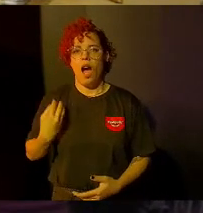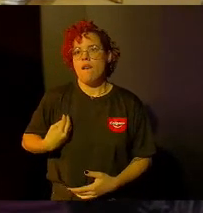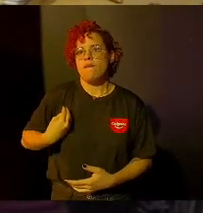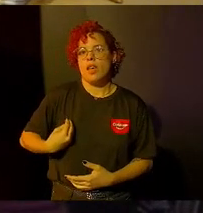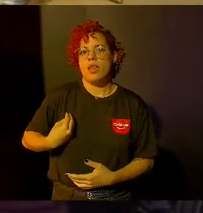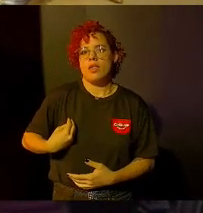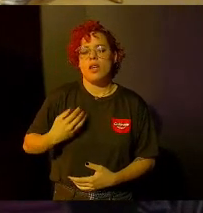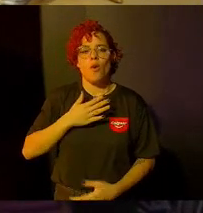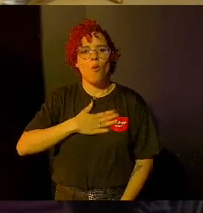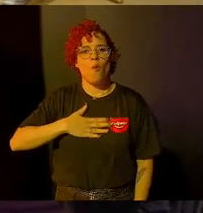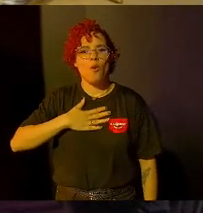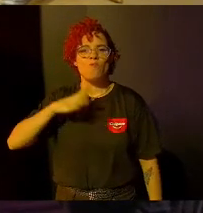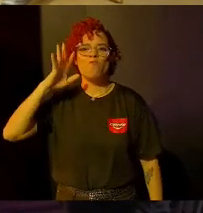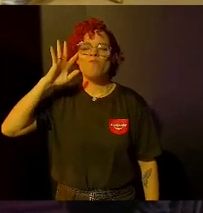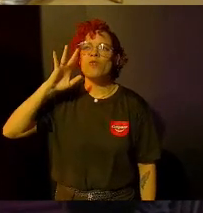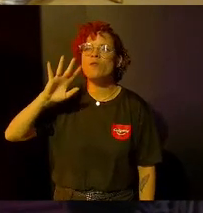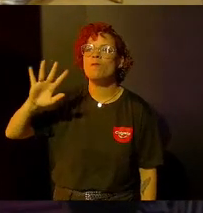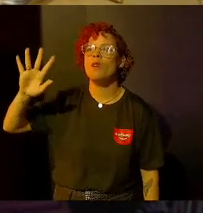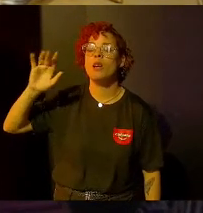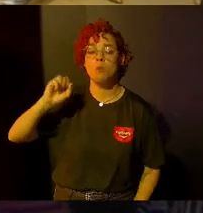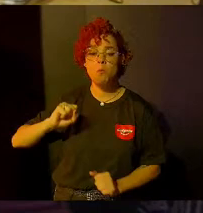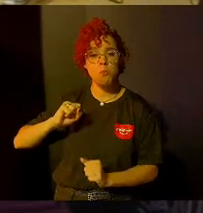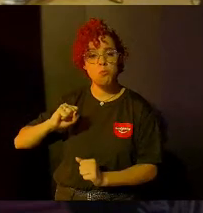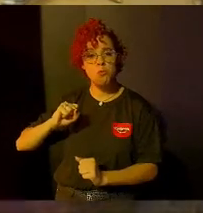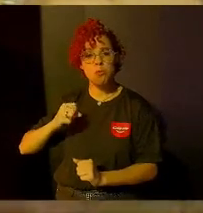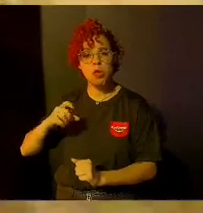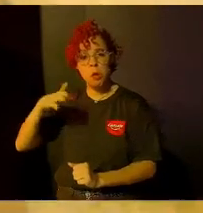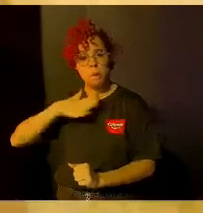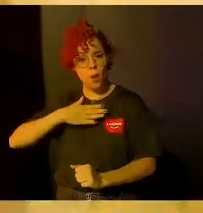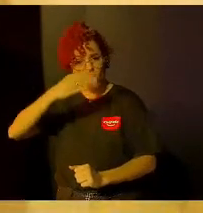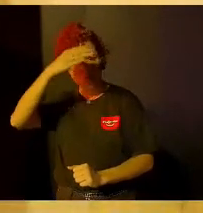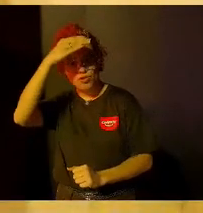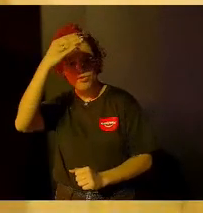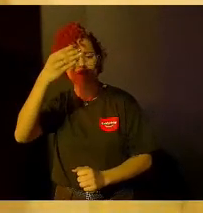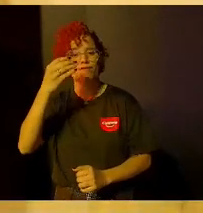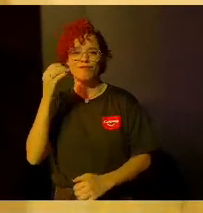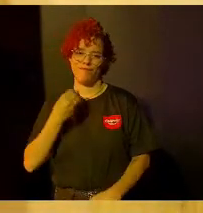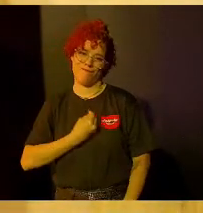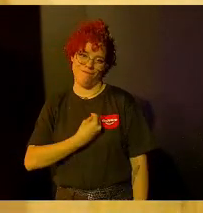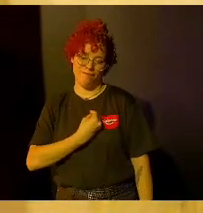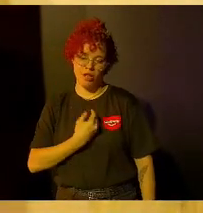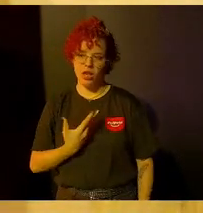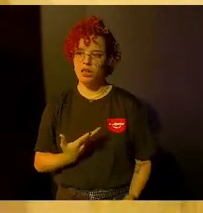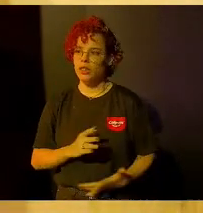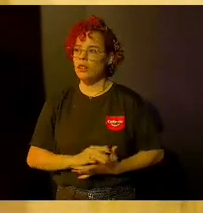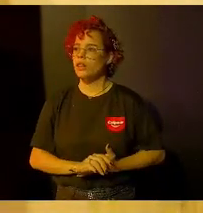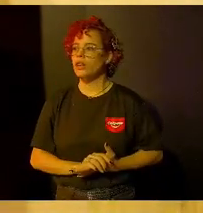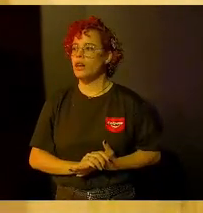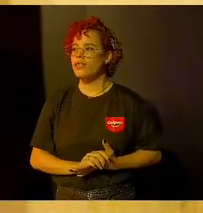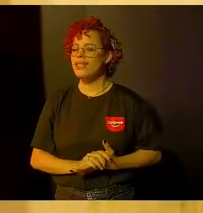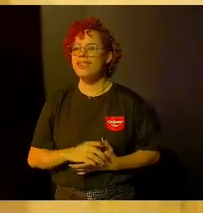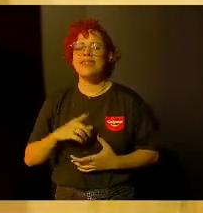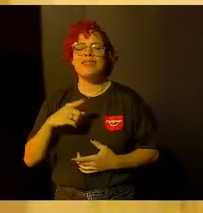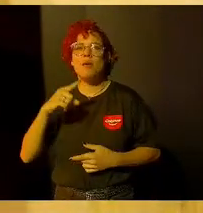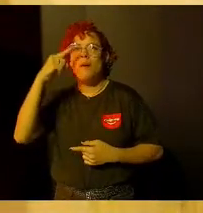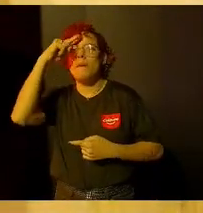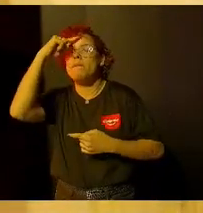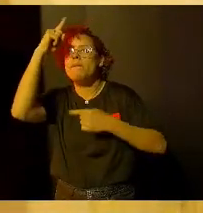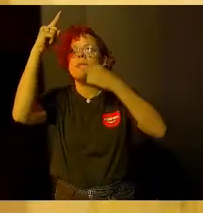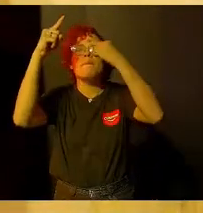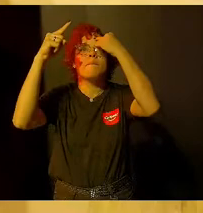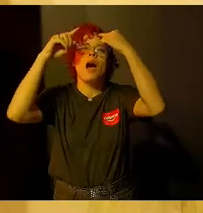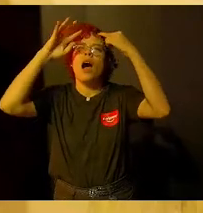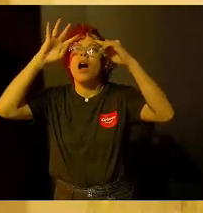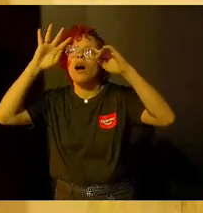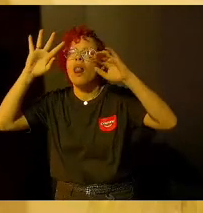imaginar que ele pode ter vivido né E nesse sentido então o trabalho de imaginação muito imaginação em cima